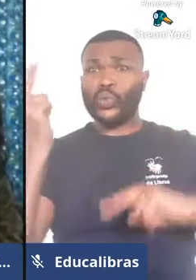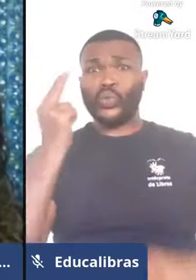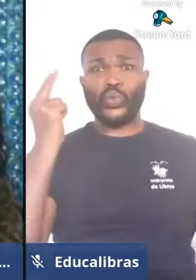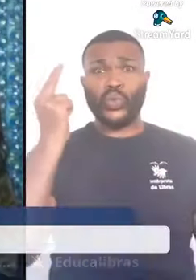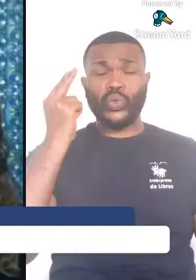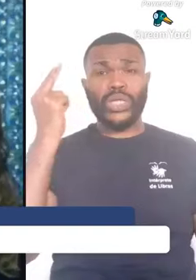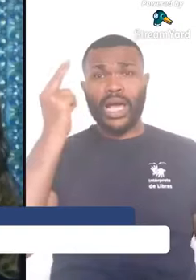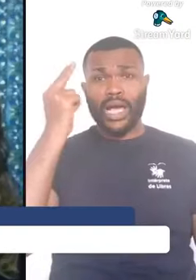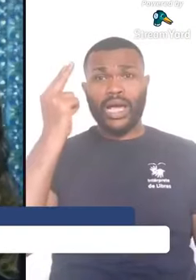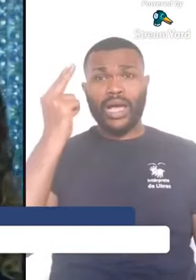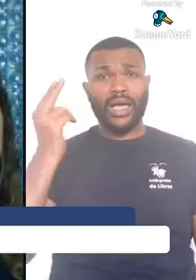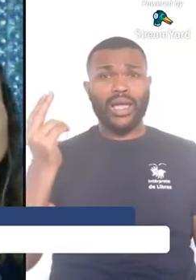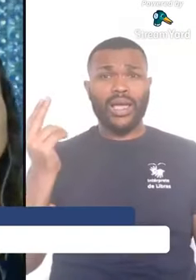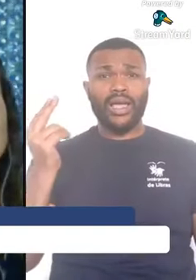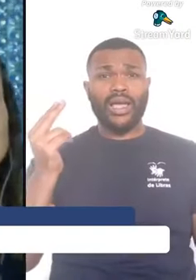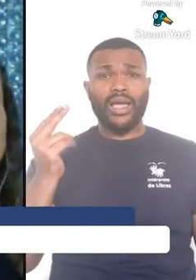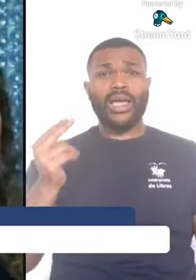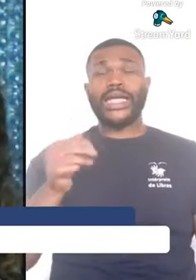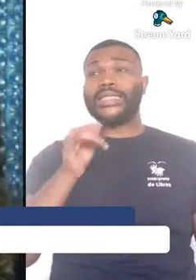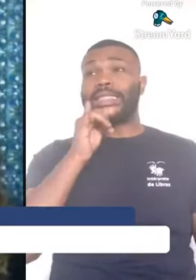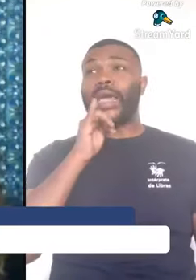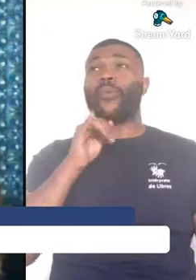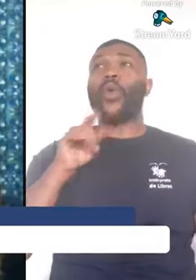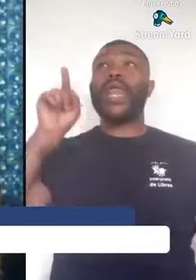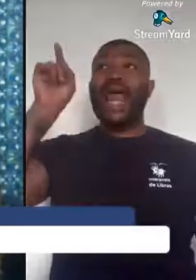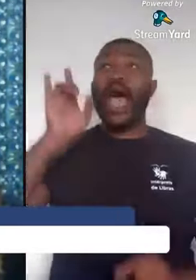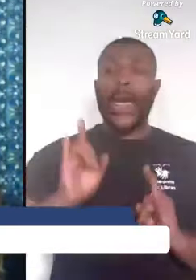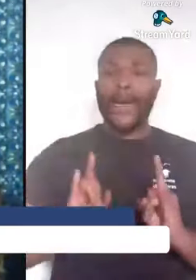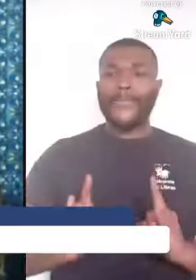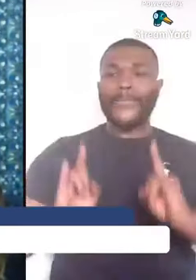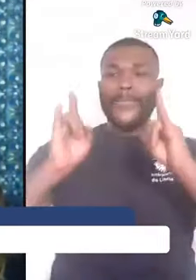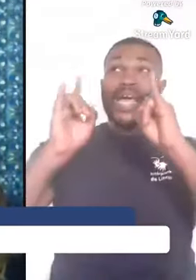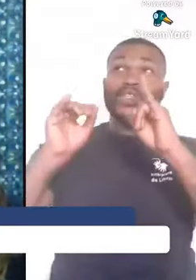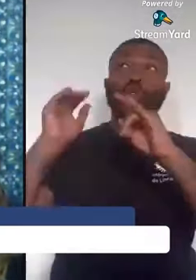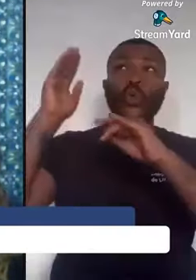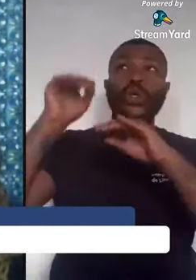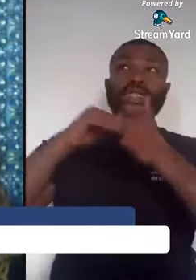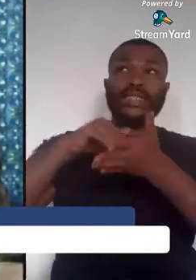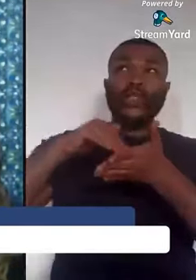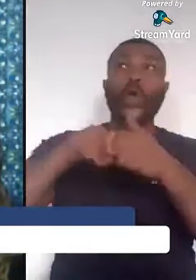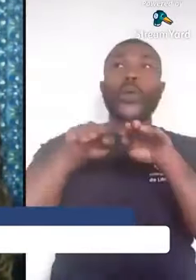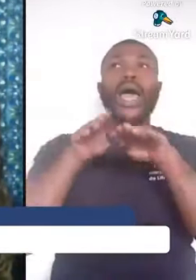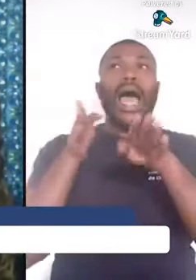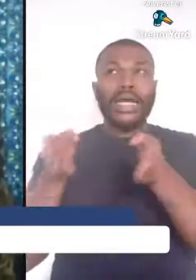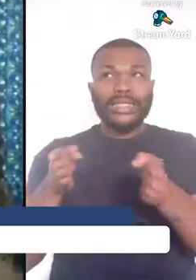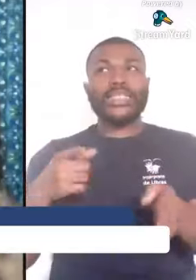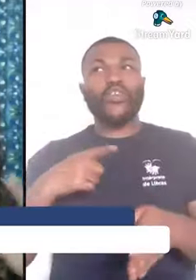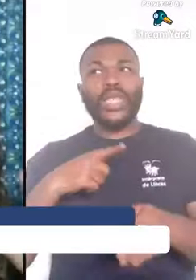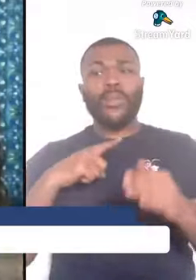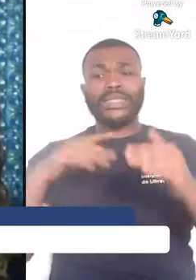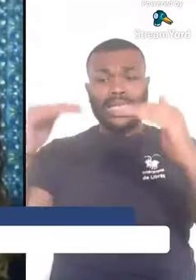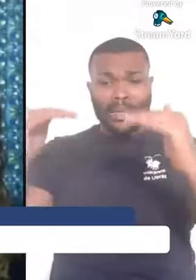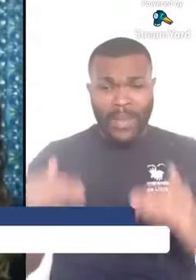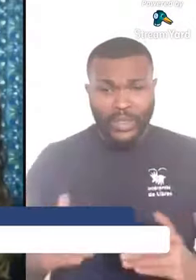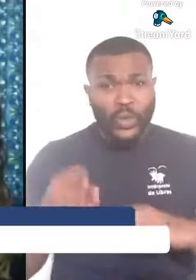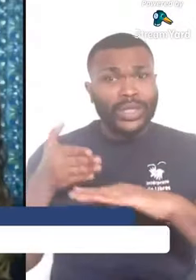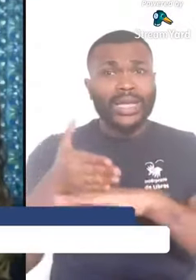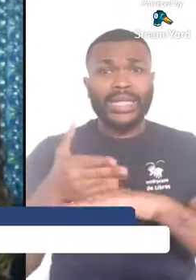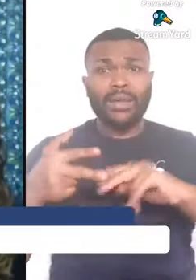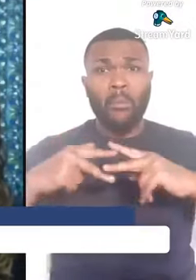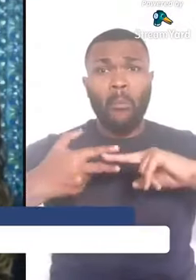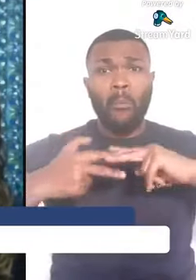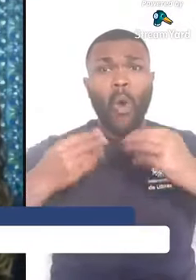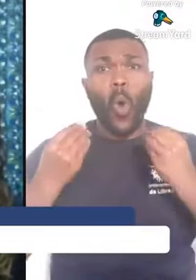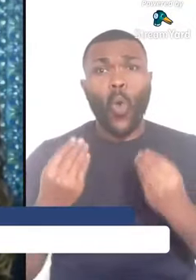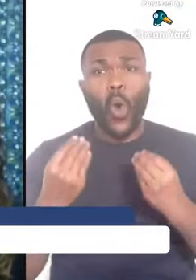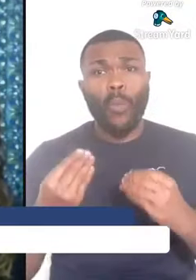era completamente acessível, mas a pessoa não passava na catraca do prédio, enfim. Então, a gente vai olhar tudo isso, vai olhar o ambiente mesmo